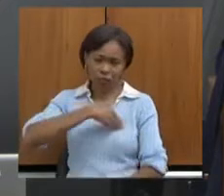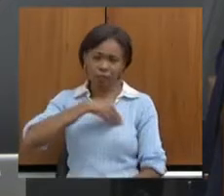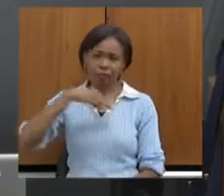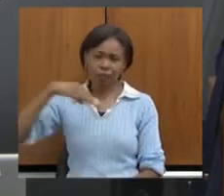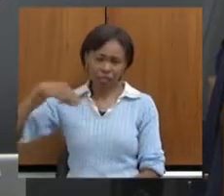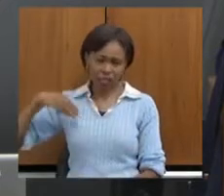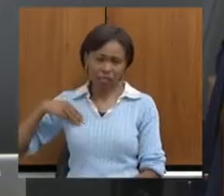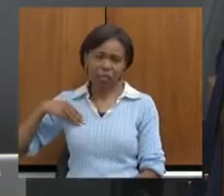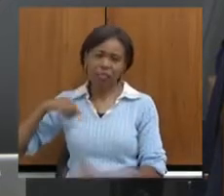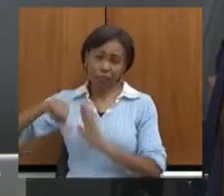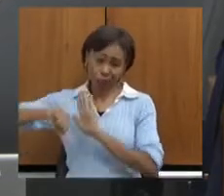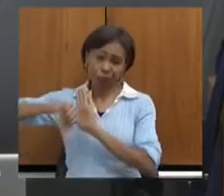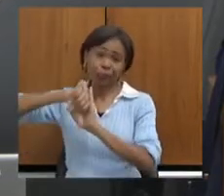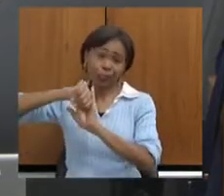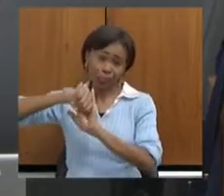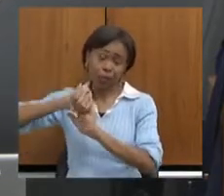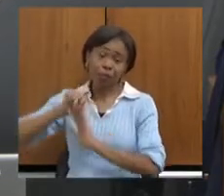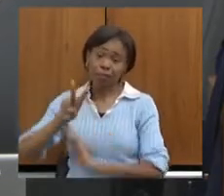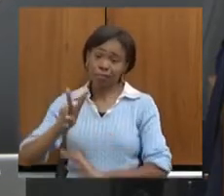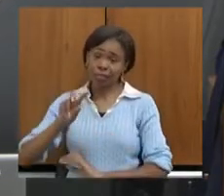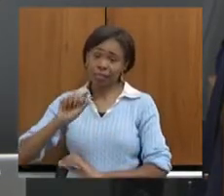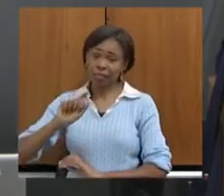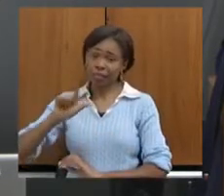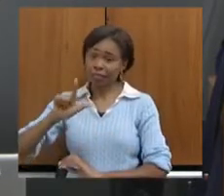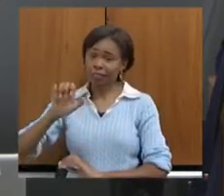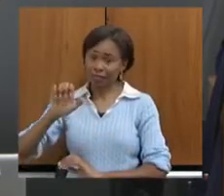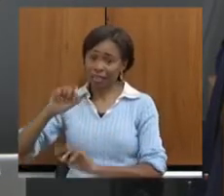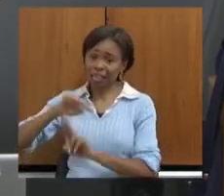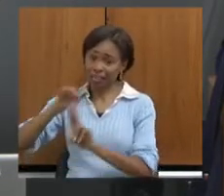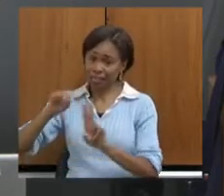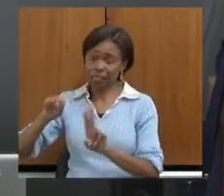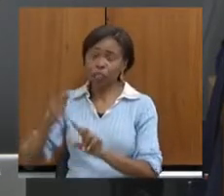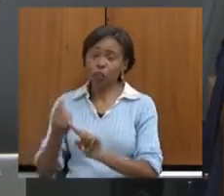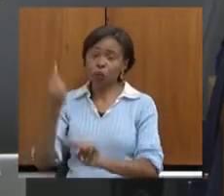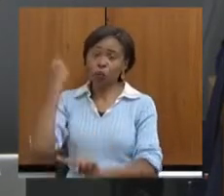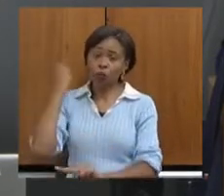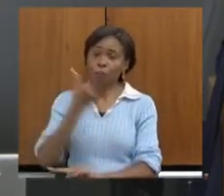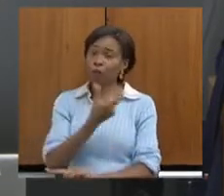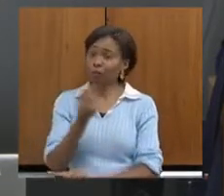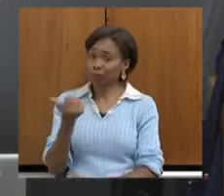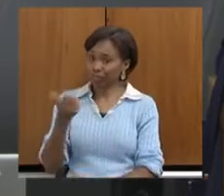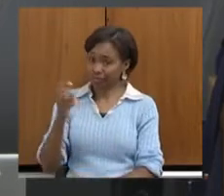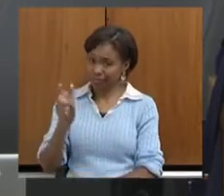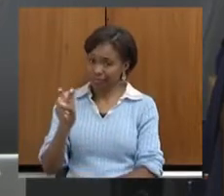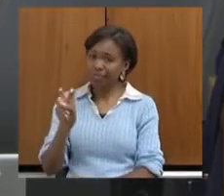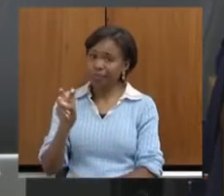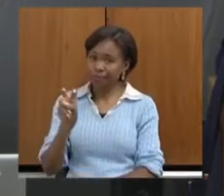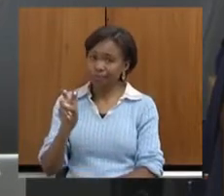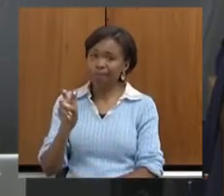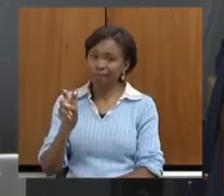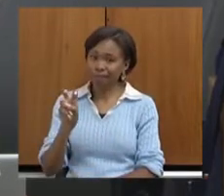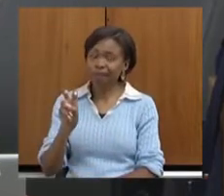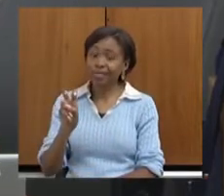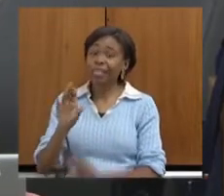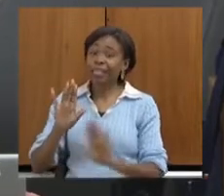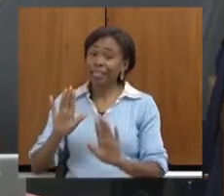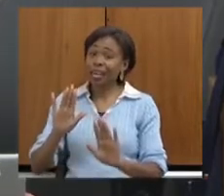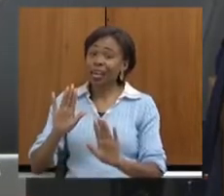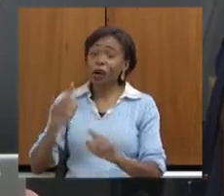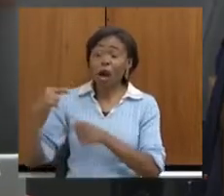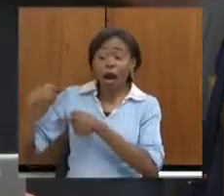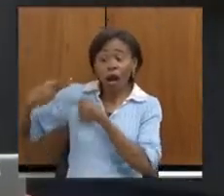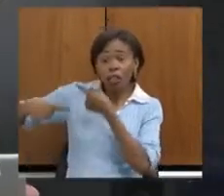barragem né que foi um crime que a Vale cometeu lá em 2015 E aí a próxima